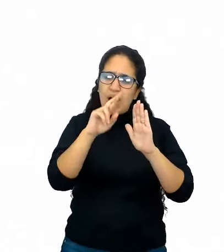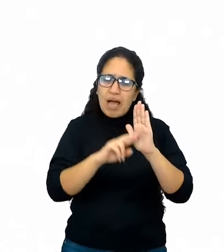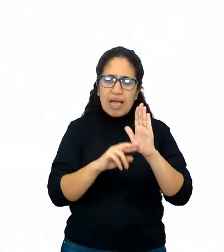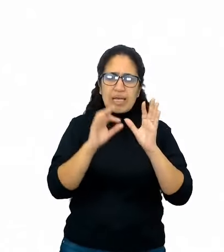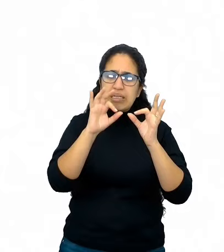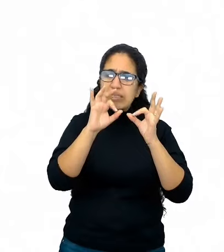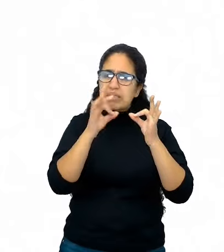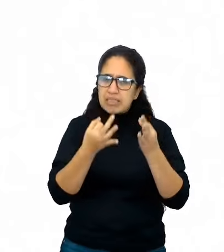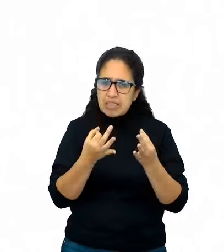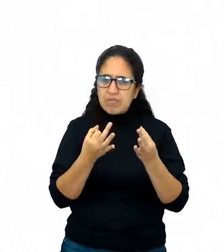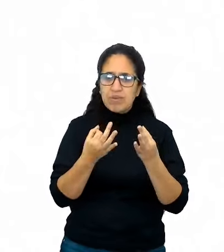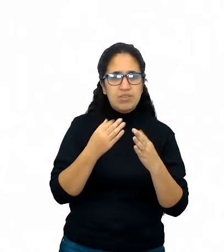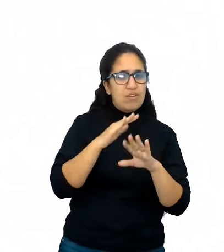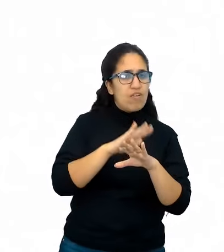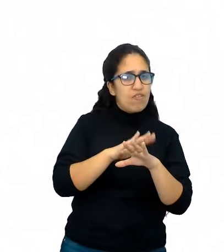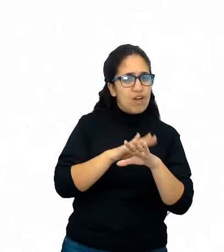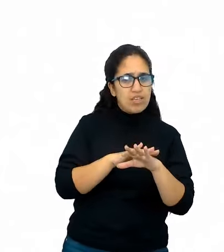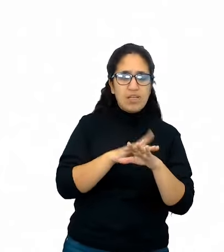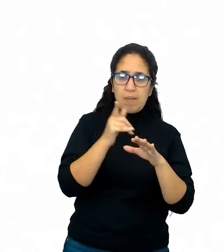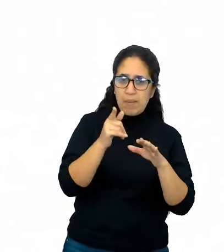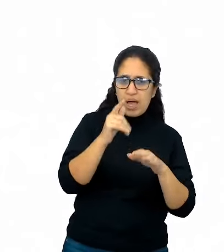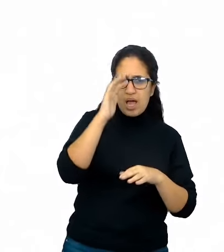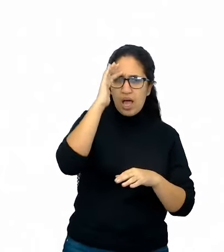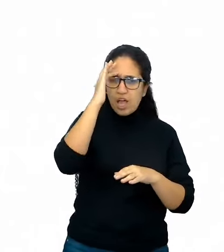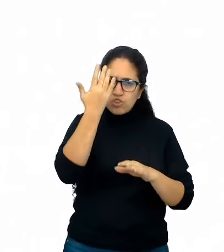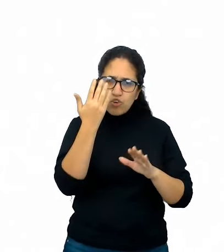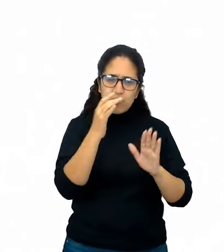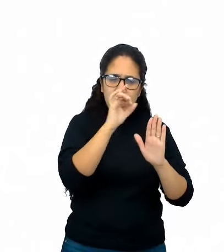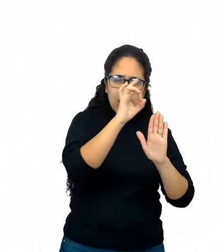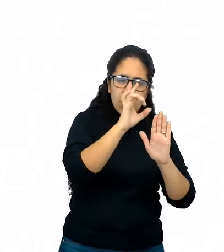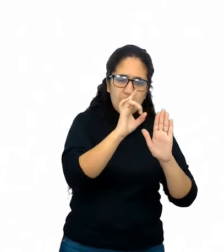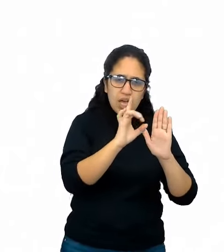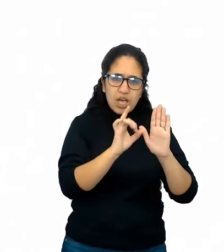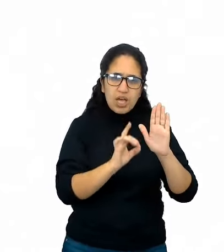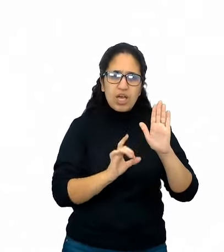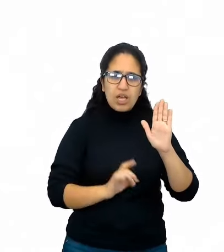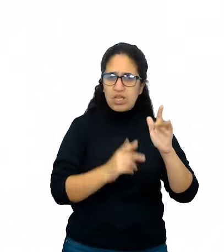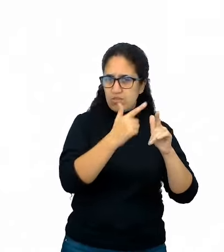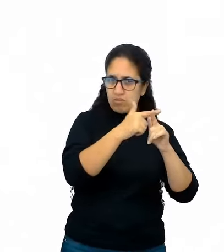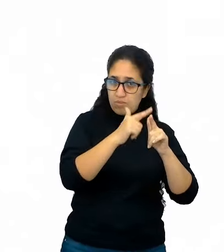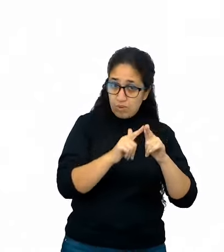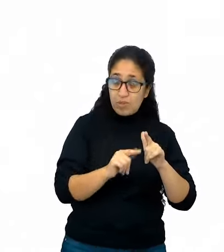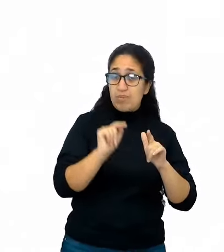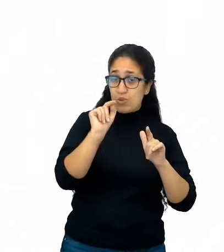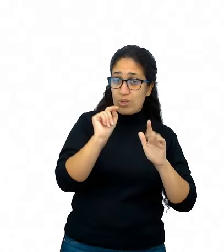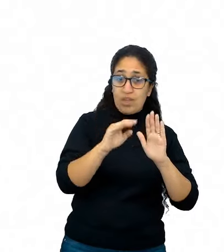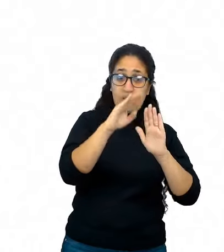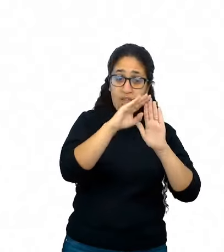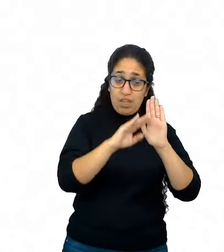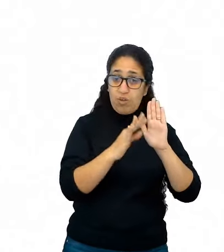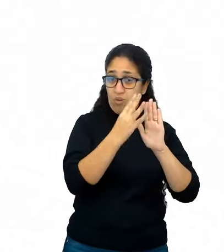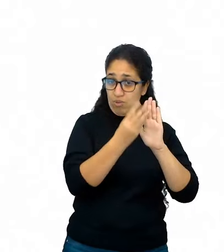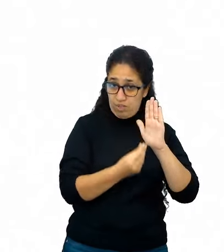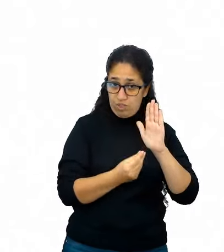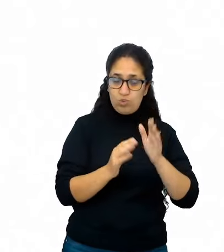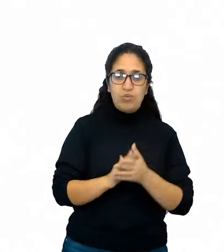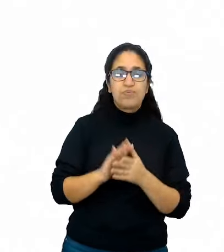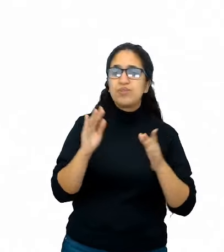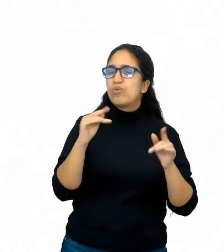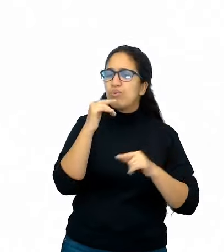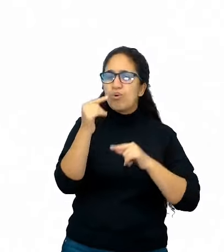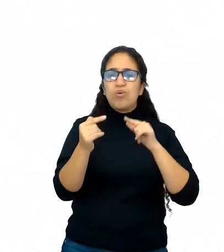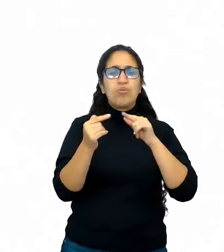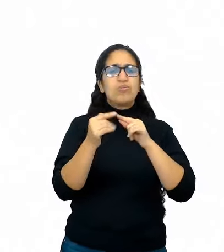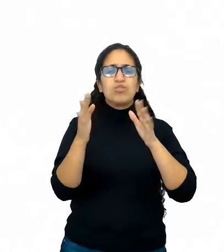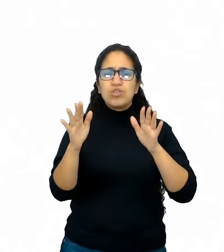ser criados para resolver cada um dos subproblemas encontrados, que são os algoritmos. Portanto, o objetivo